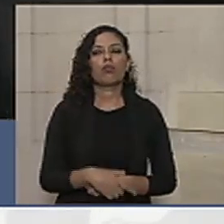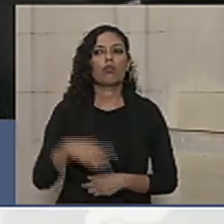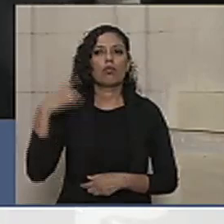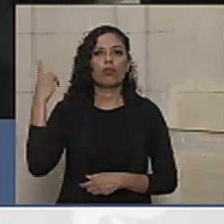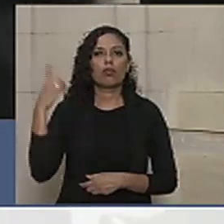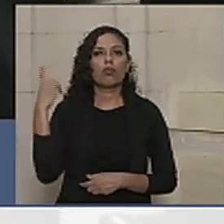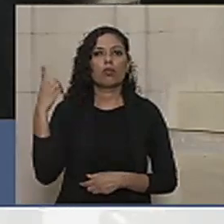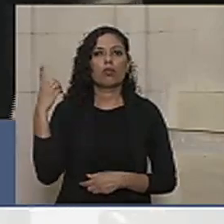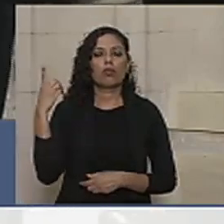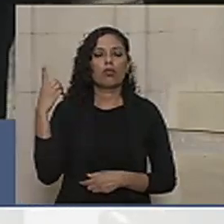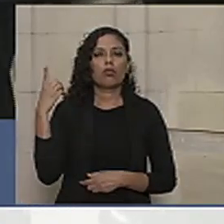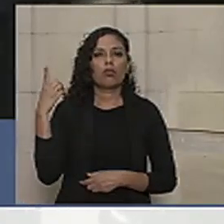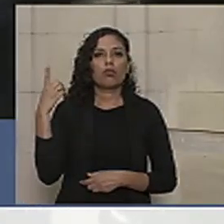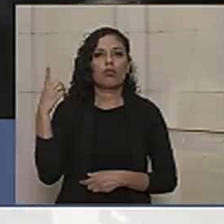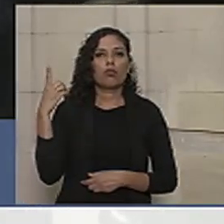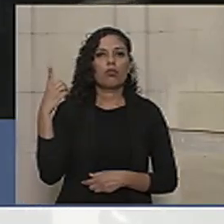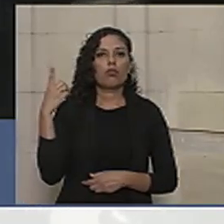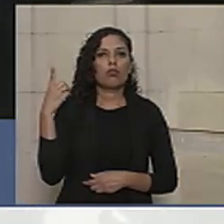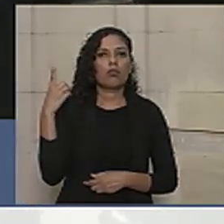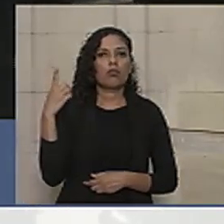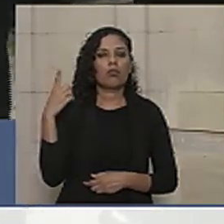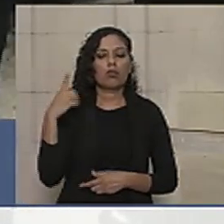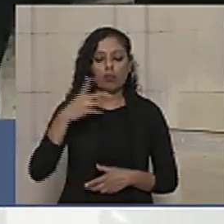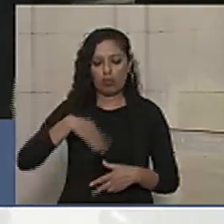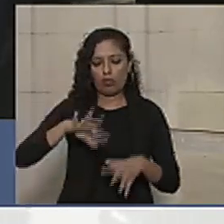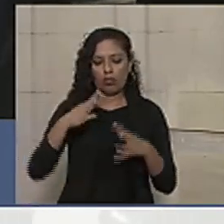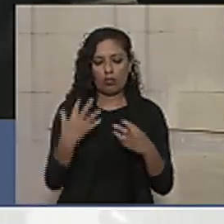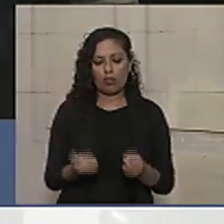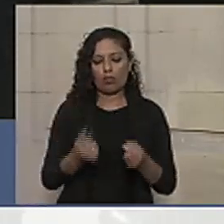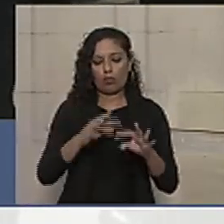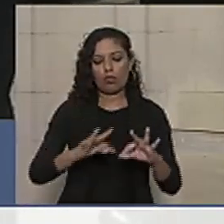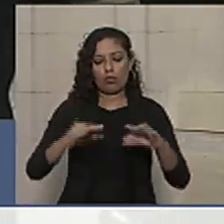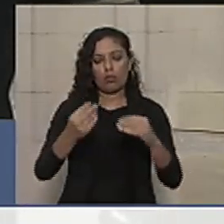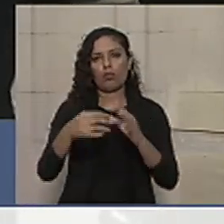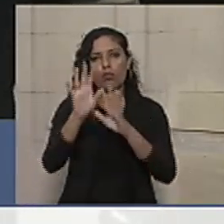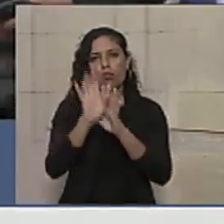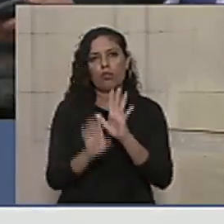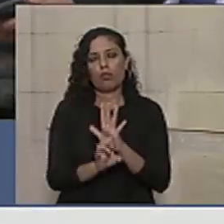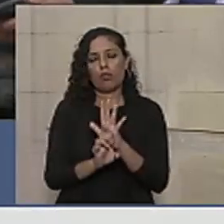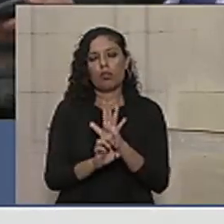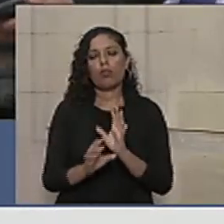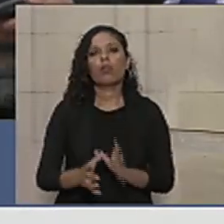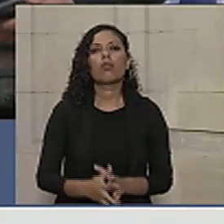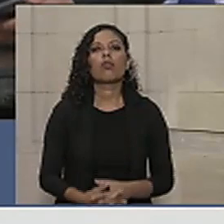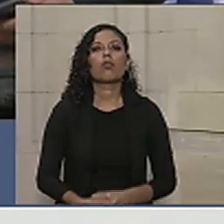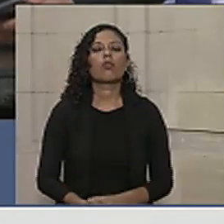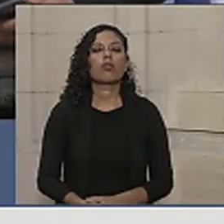Deputado presidente, Tiago. Parecer favorável a todas as emendas.